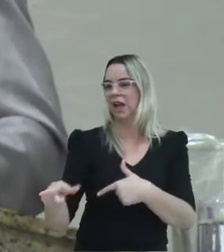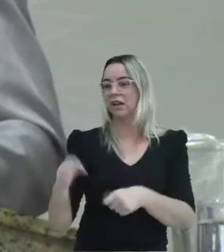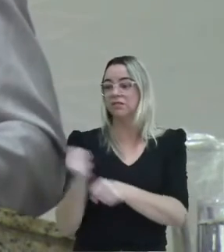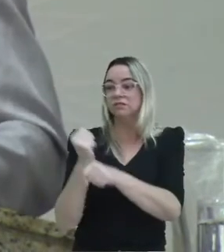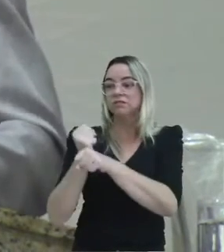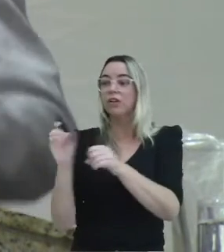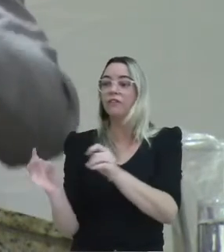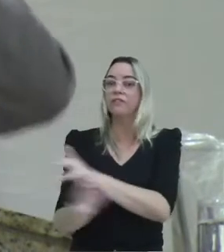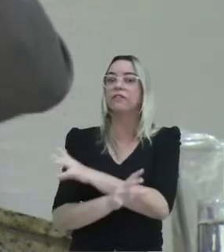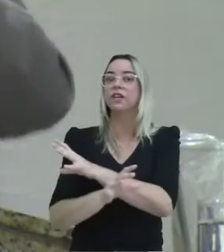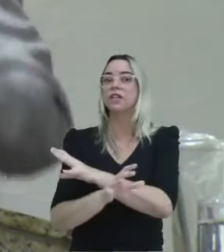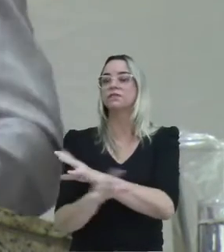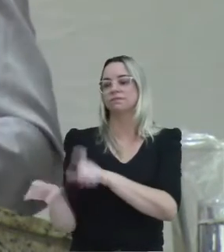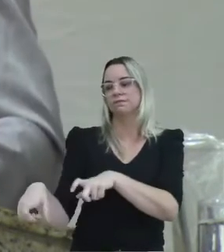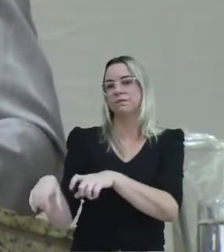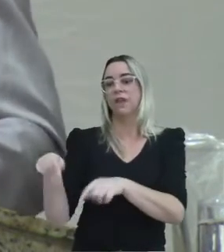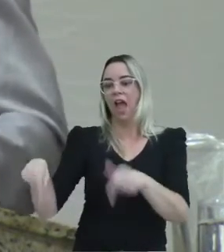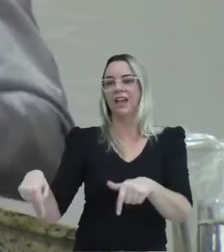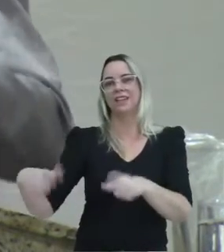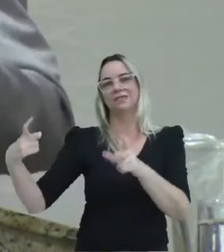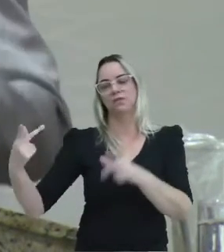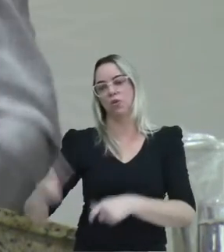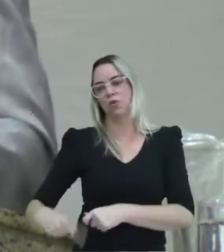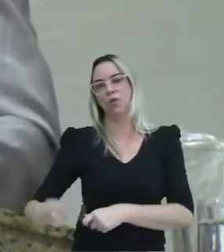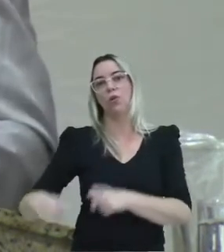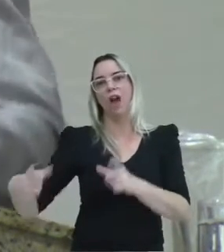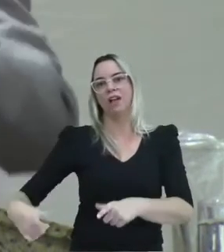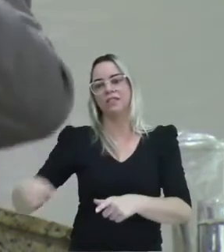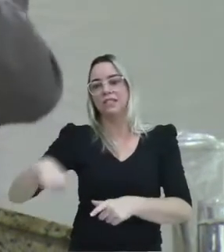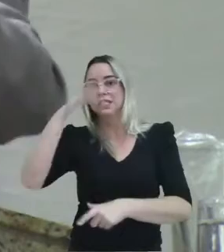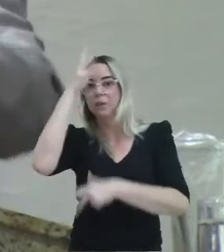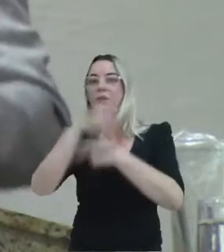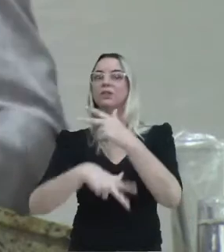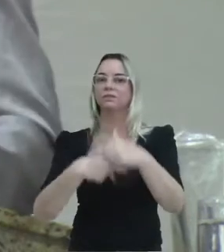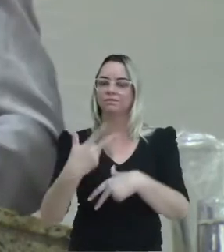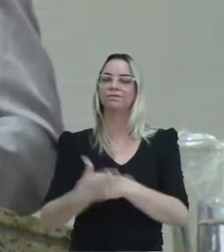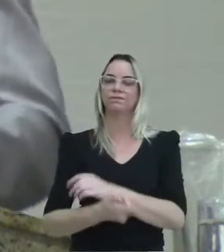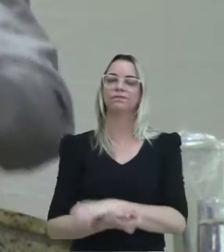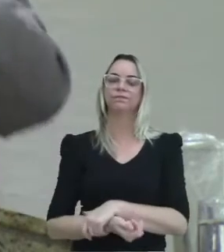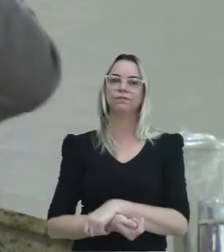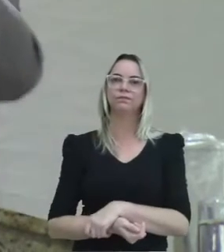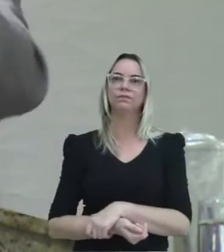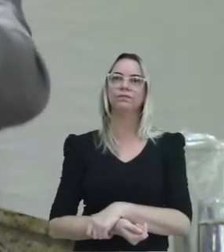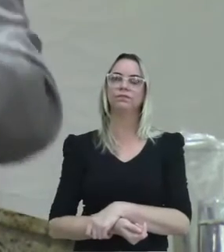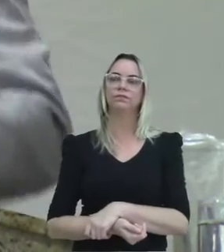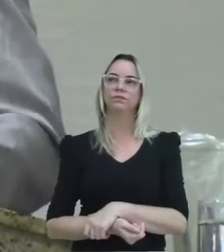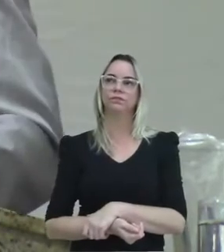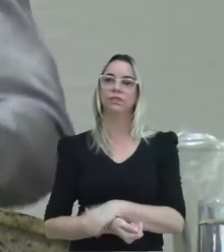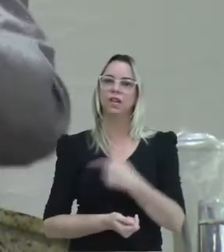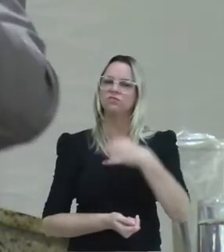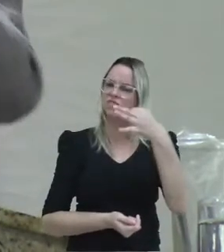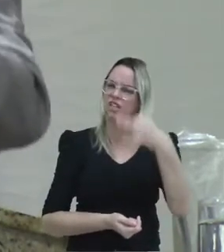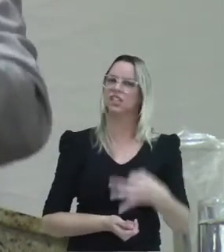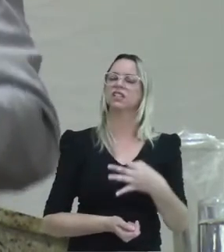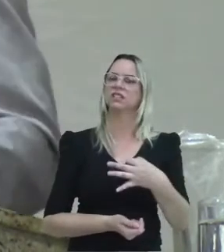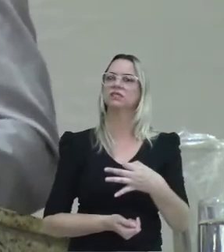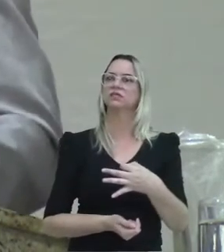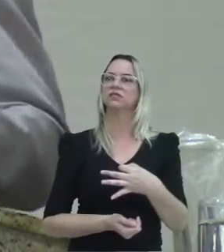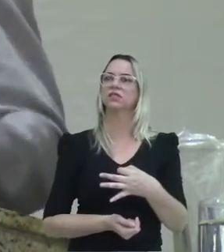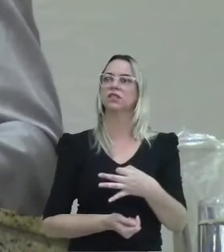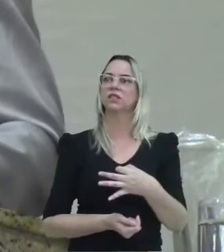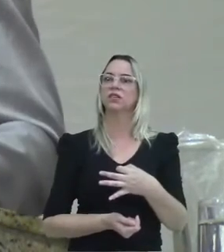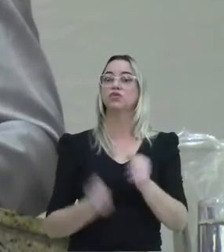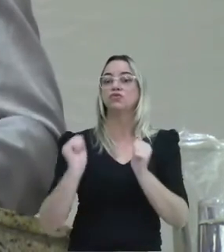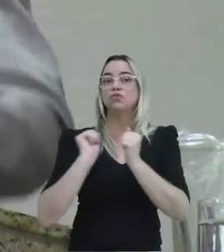seja concluída na nossa região de São Bento Una. E com certeza, com o apoio do nosso